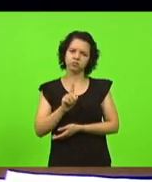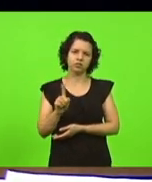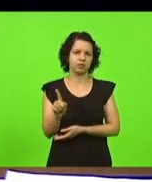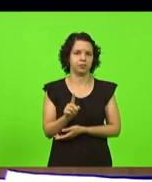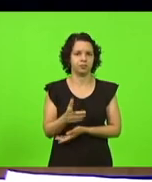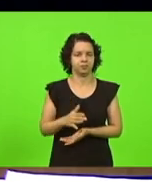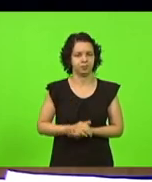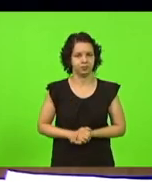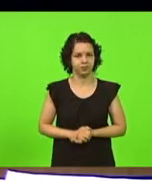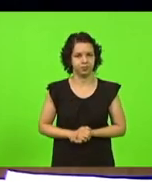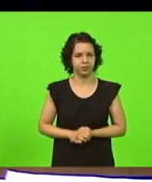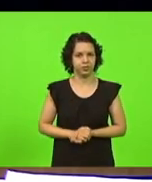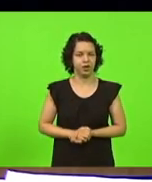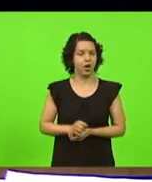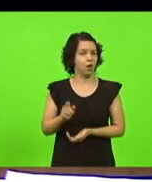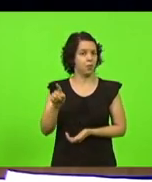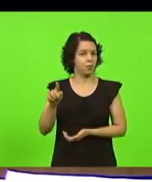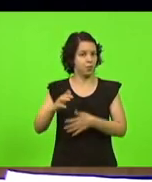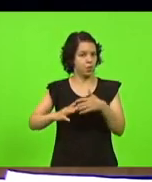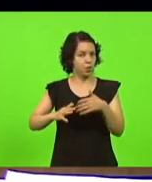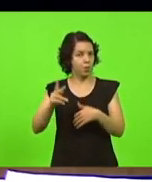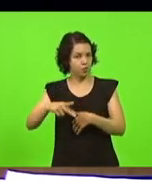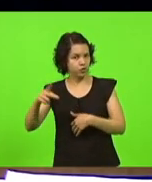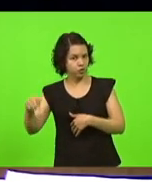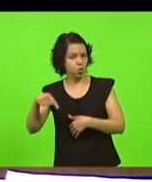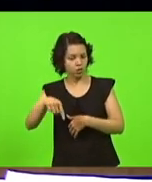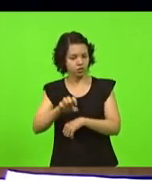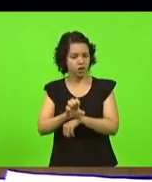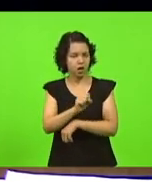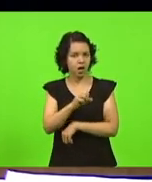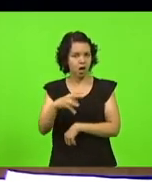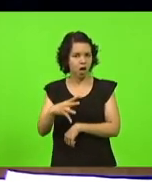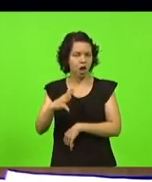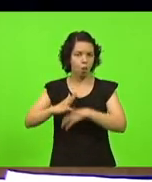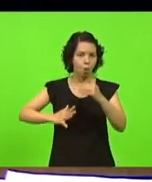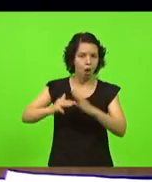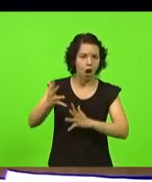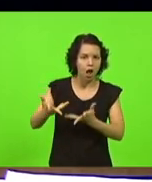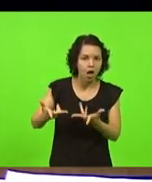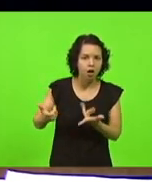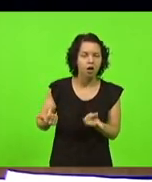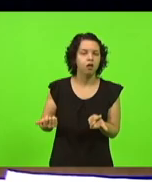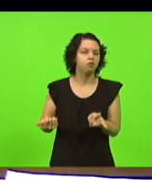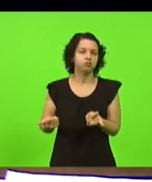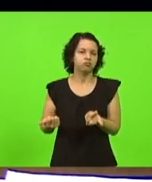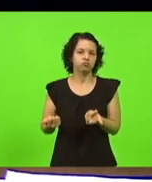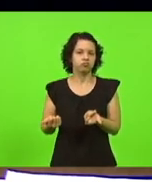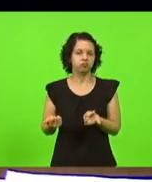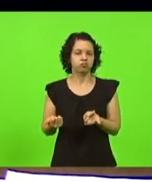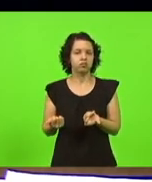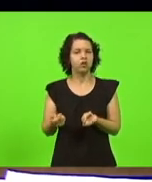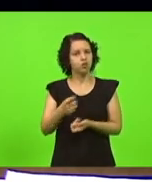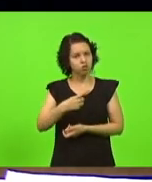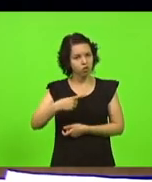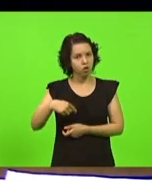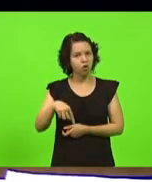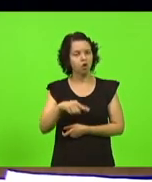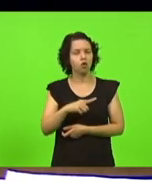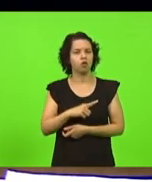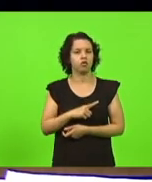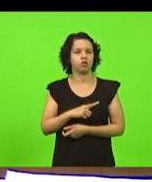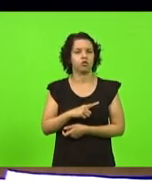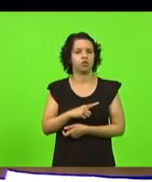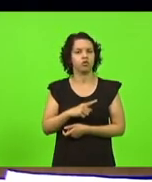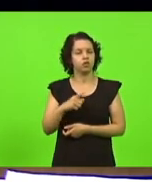é qualificado o professor de Santa Catarina. Né? Que nós temos uma entrega